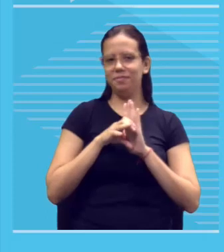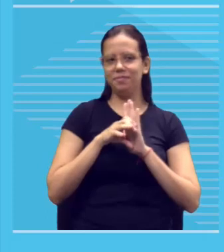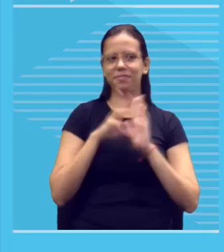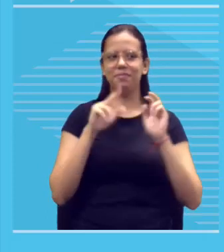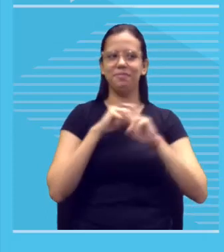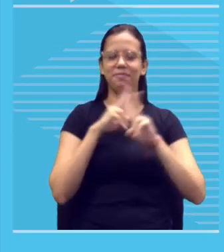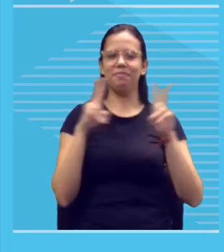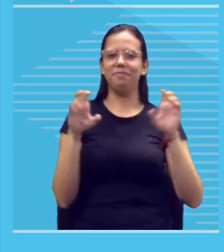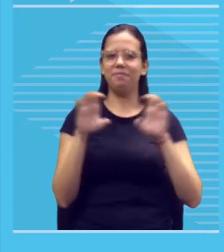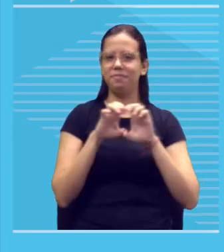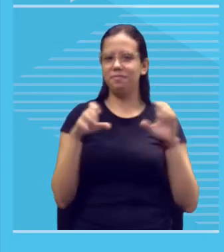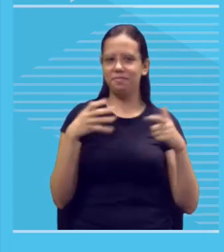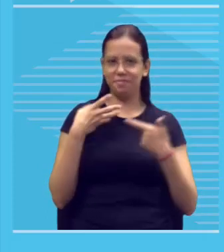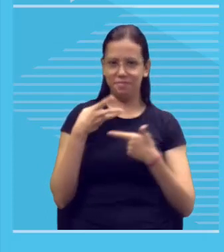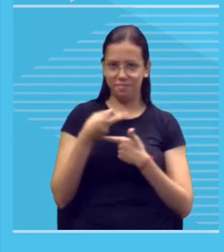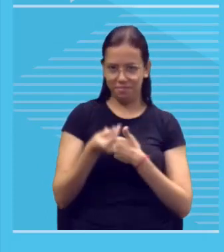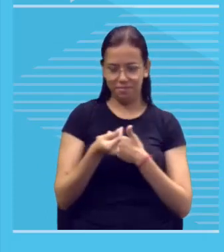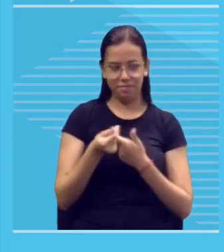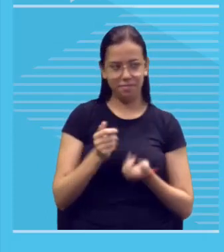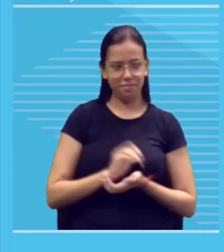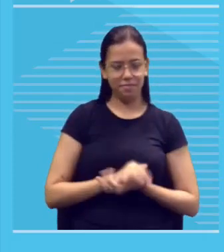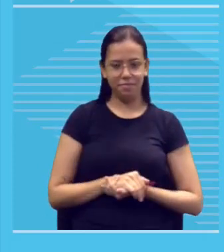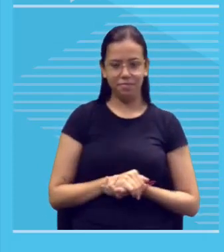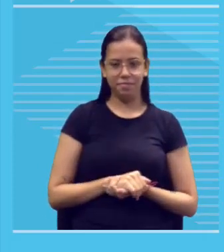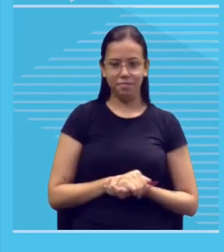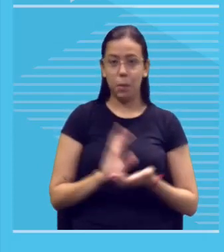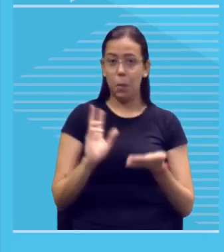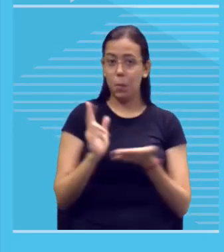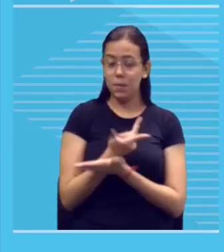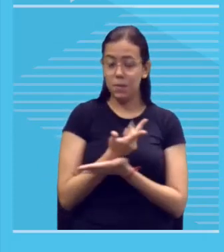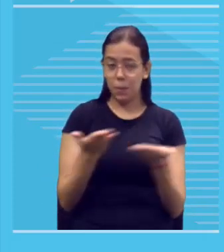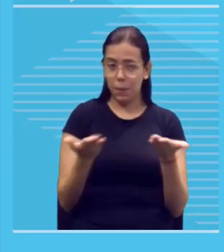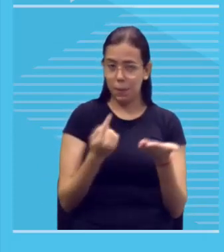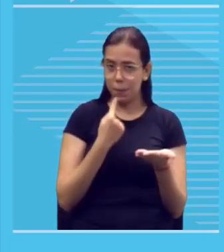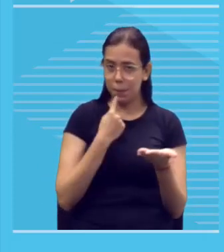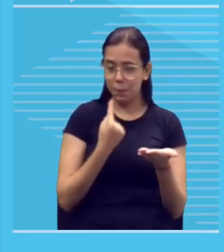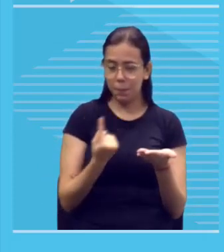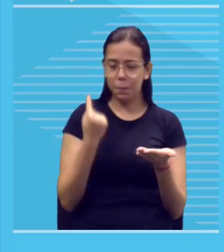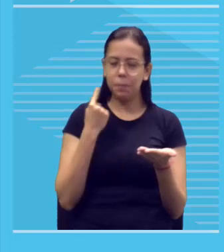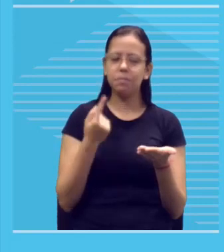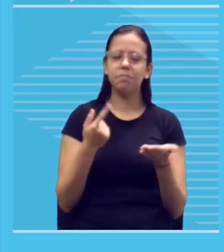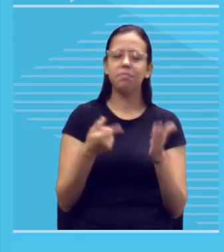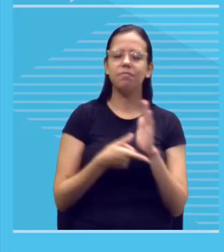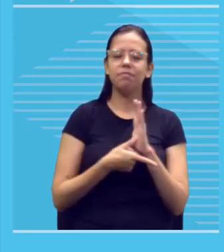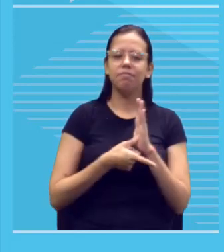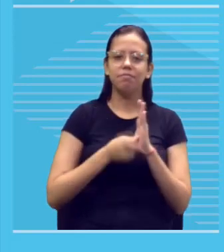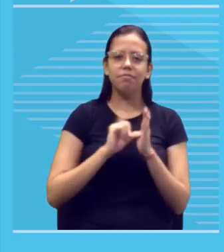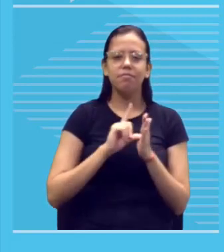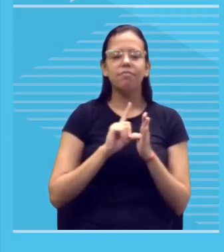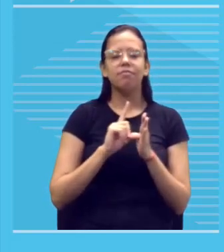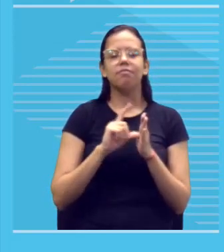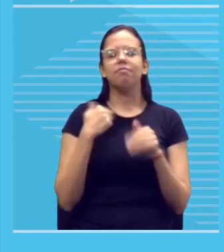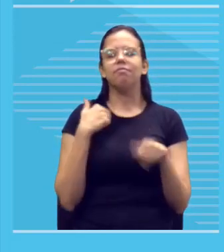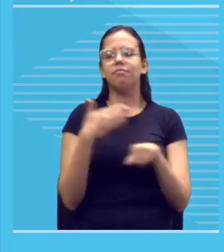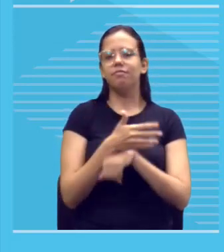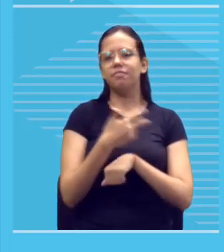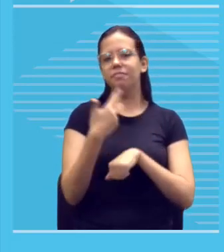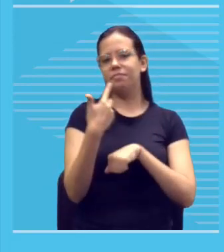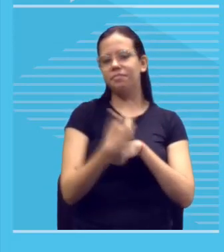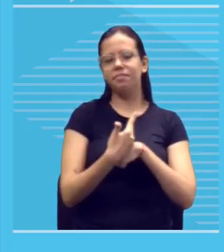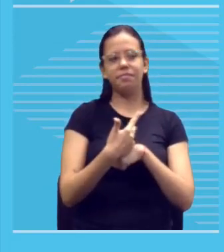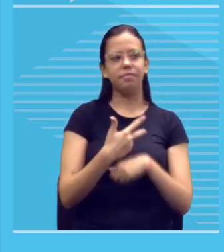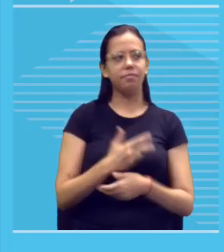algébricas deu um exemplo né e Acabou de acontecer juro para você acabou de acontecer antes de eu entrar no estúdio